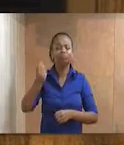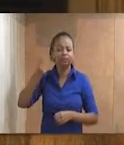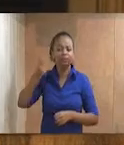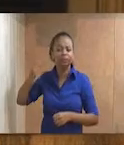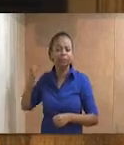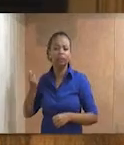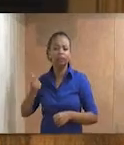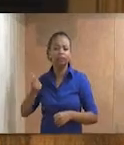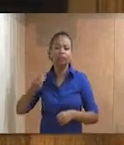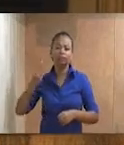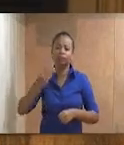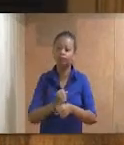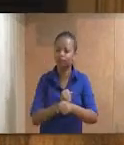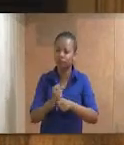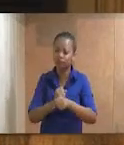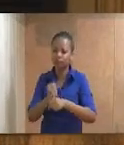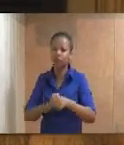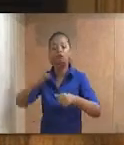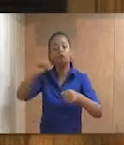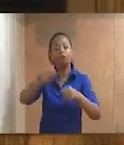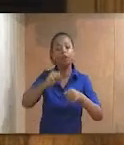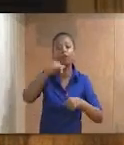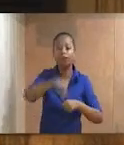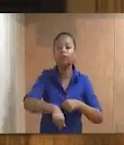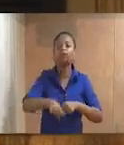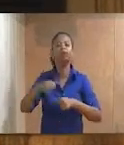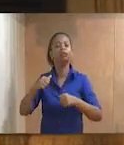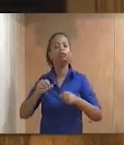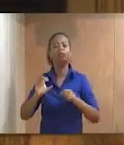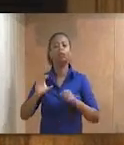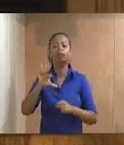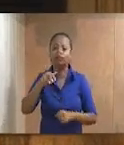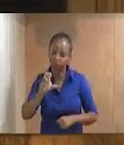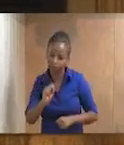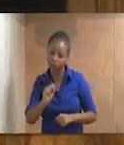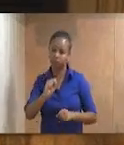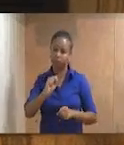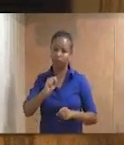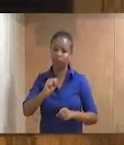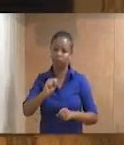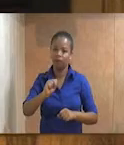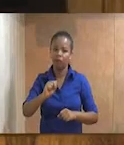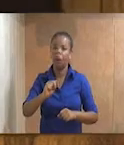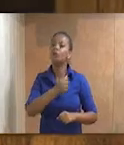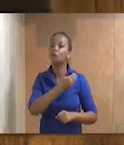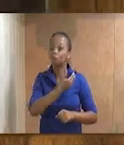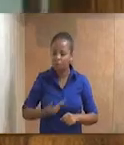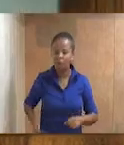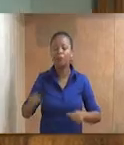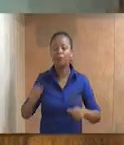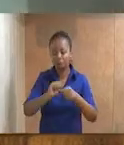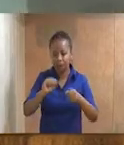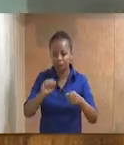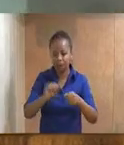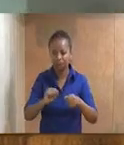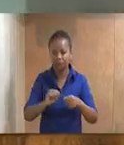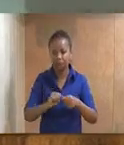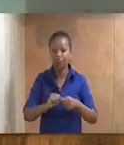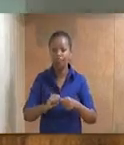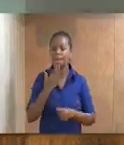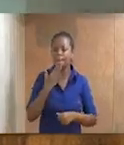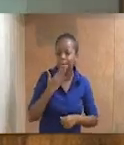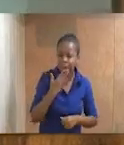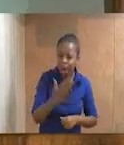era realizado em nosso município e esse governo fez. O CEP